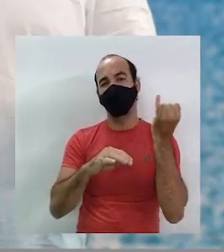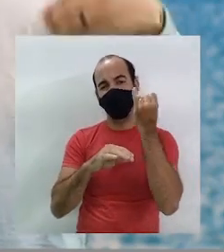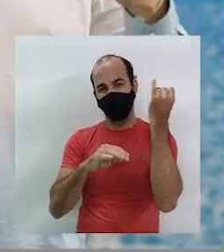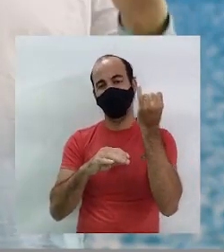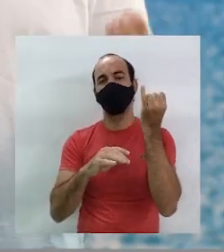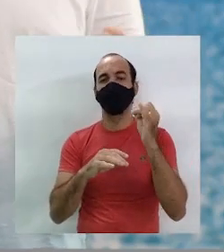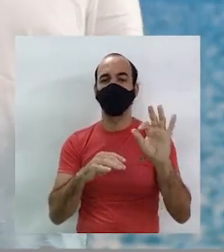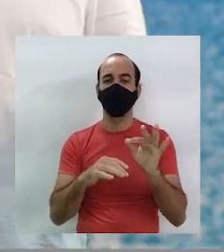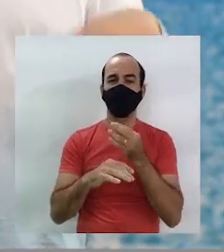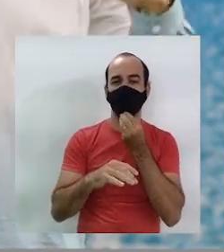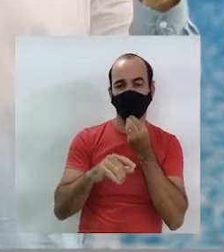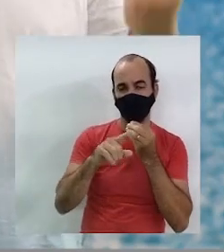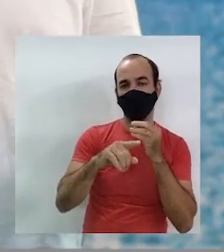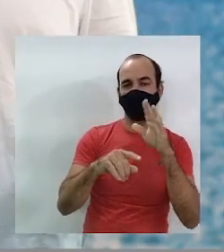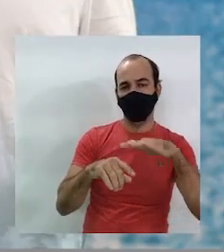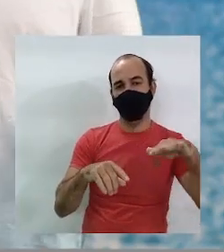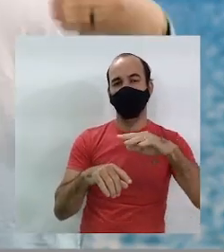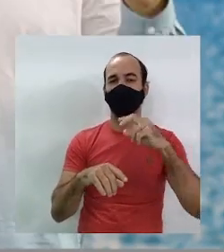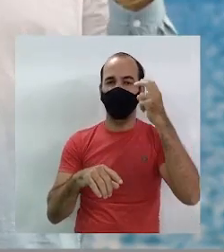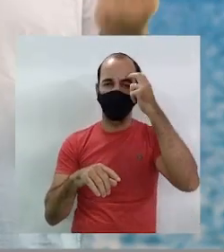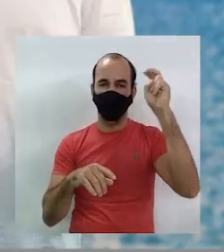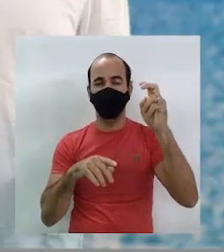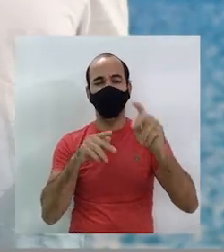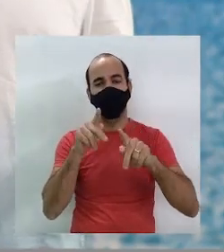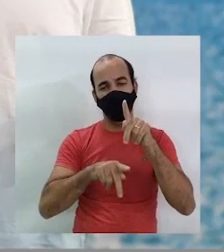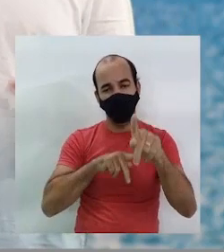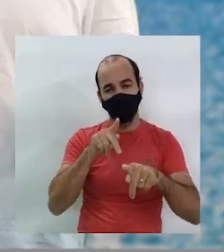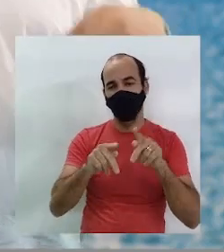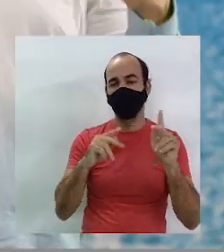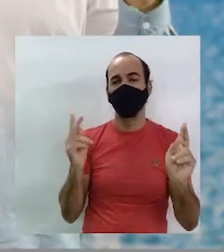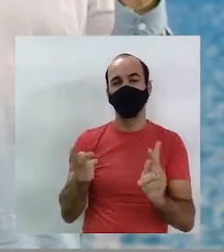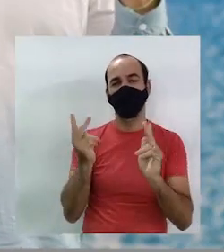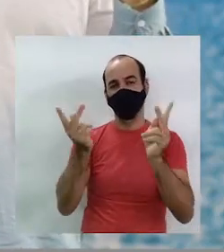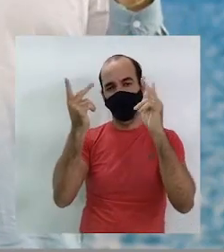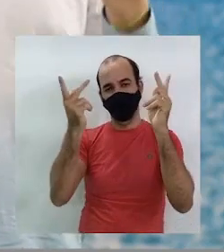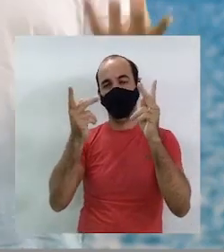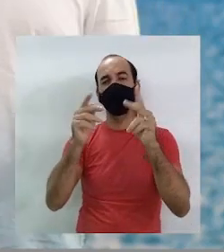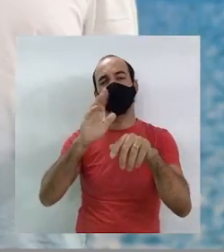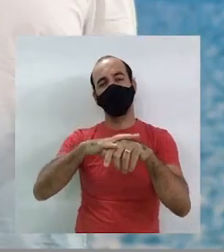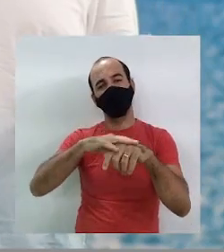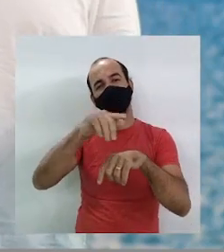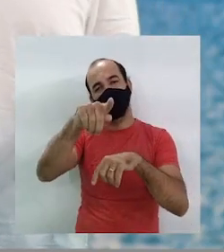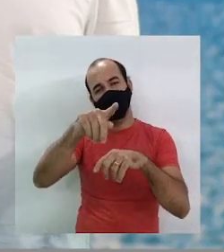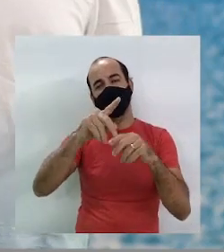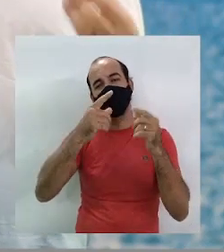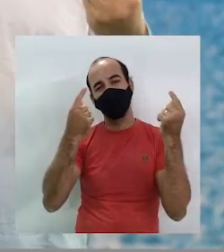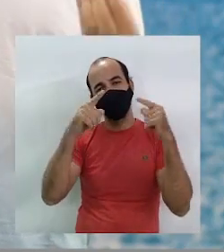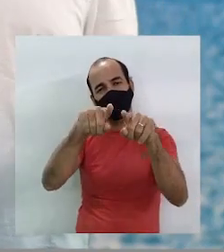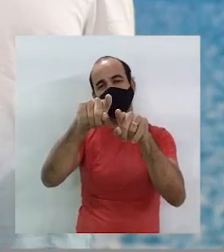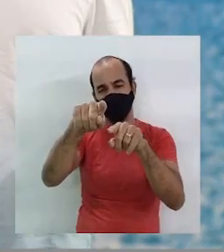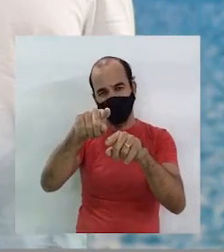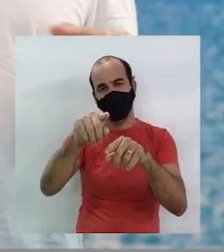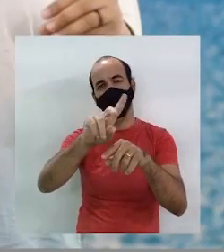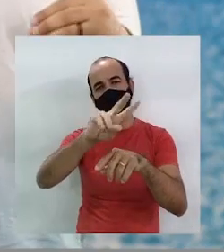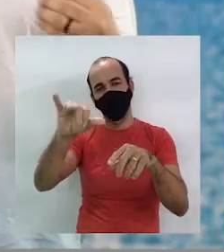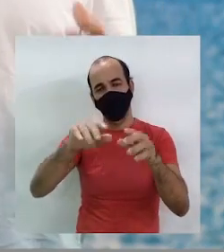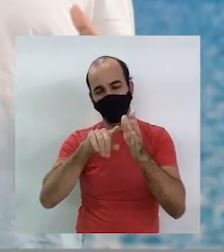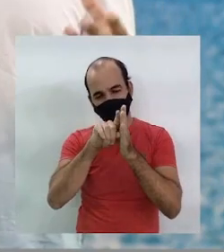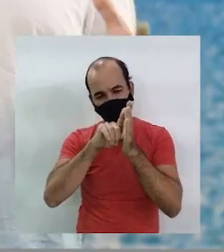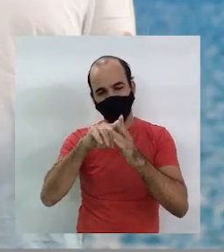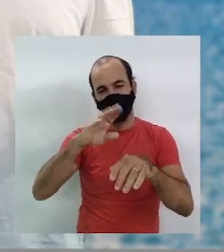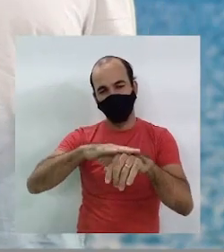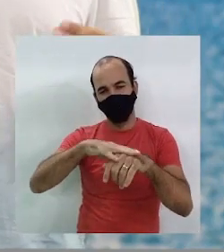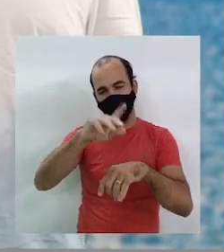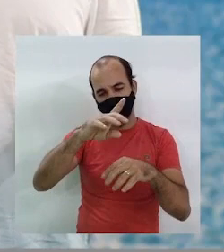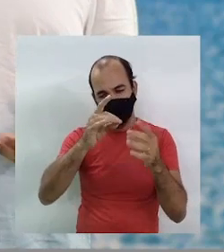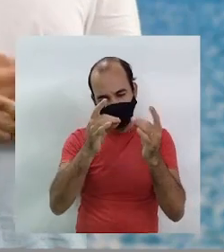de reconhecimento da cultura popular, de valorização da cultura popular? Então eu deixo esse desafio para vocês pesquisarem